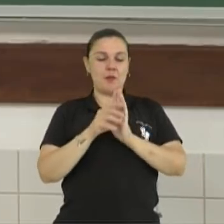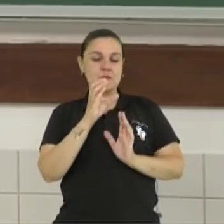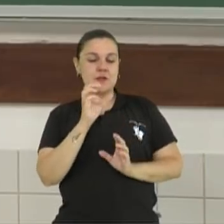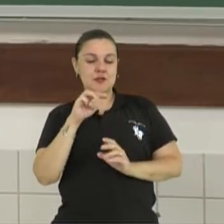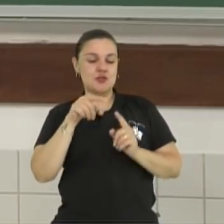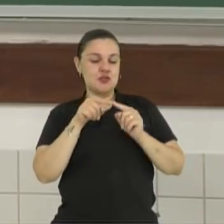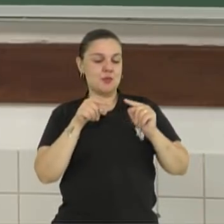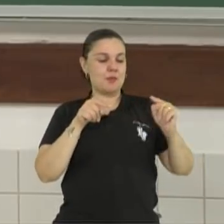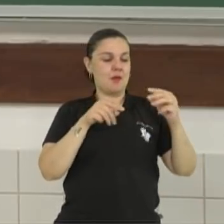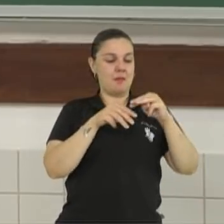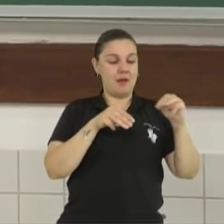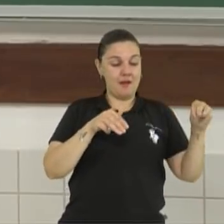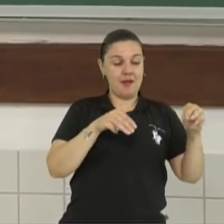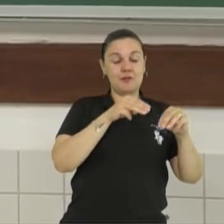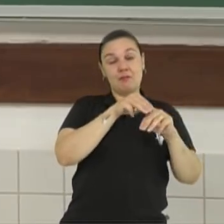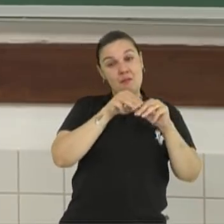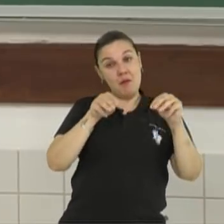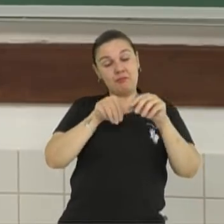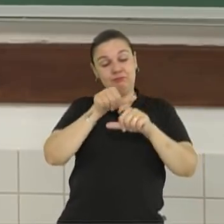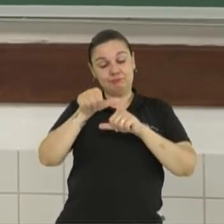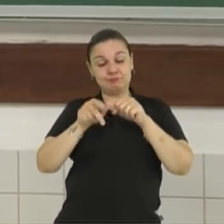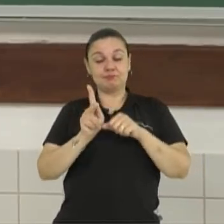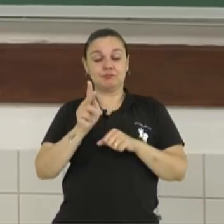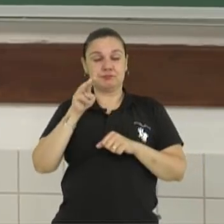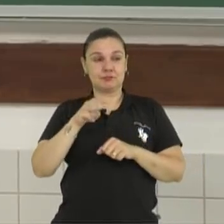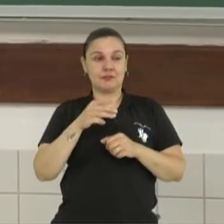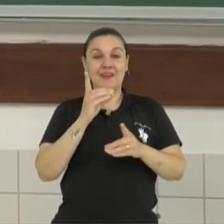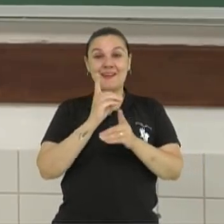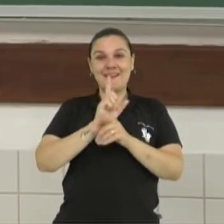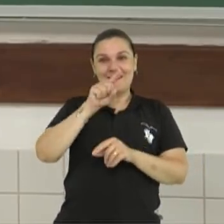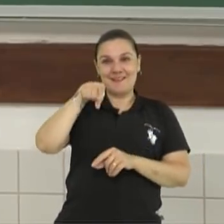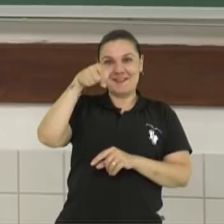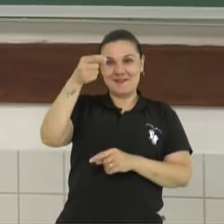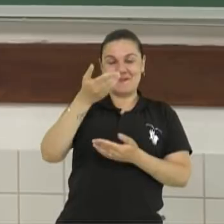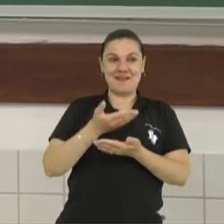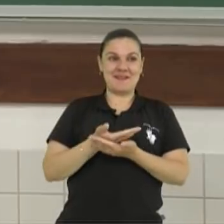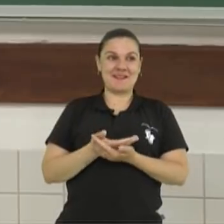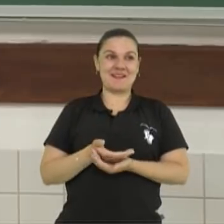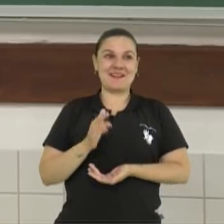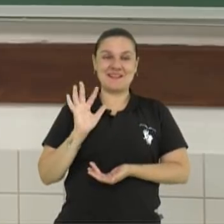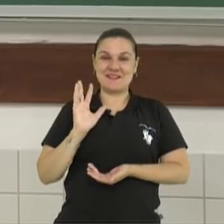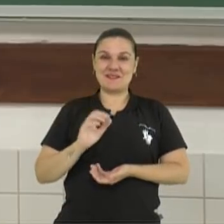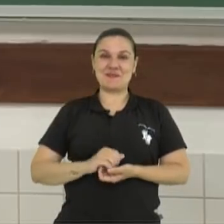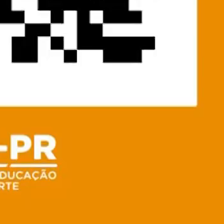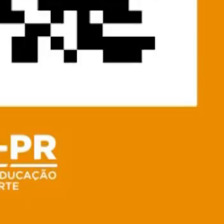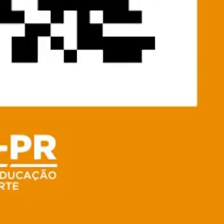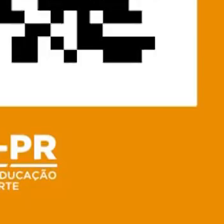metros, de metros em quilômetros. E eu encontro vocês na nossa próxima aula.